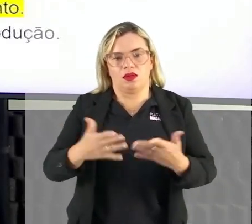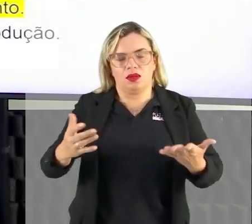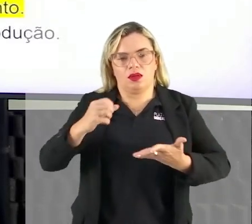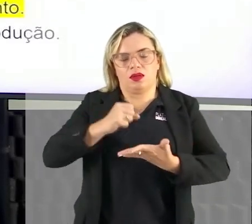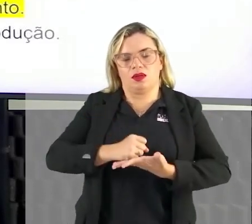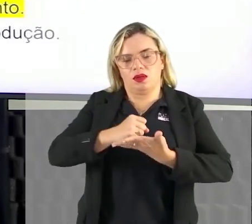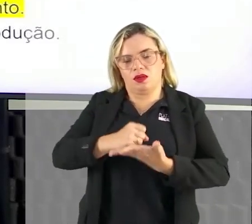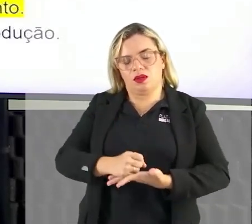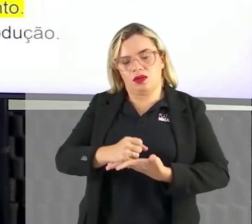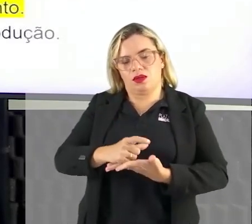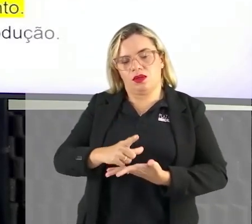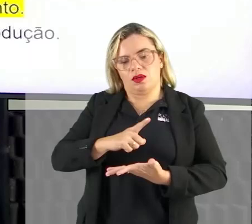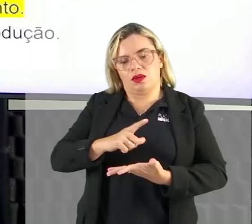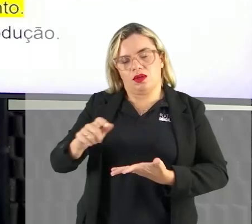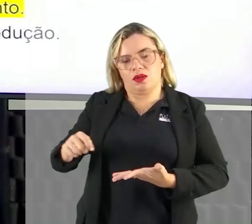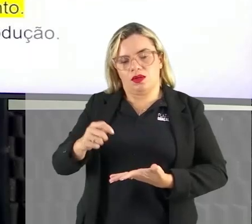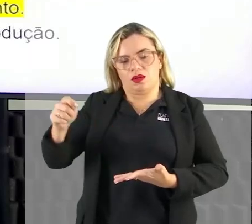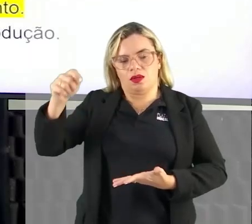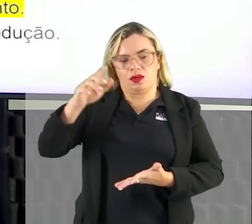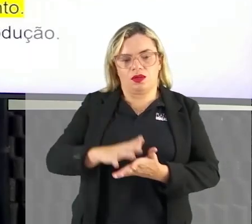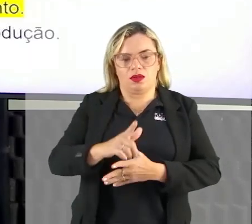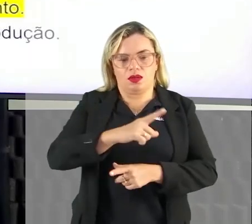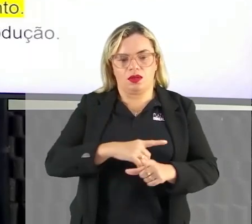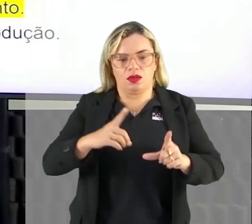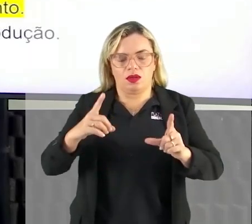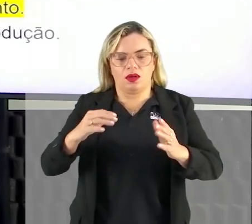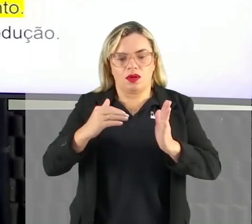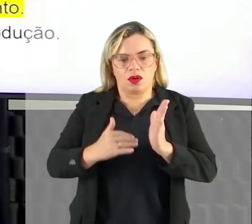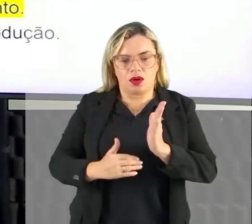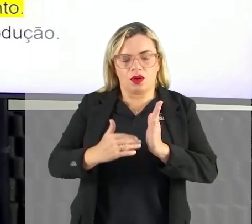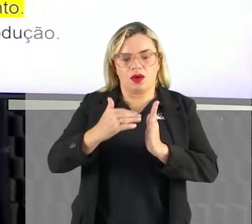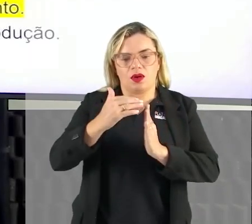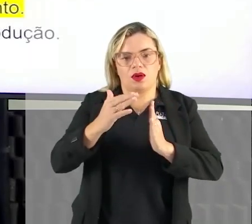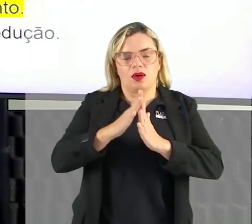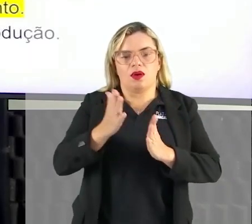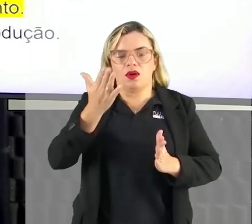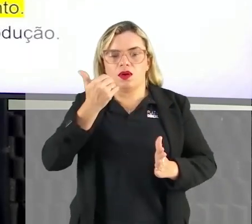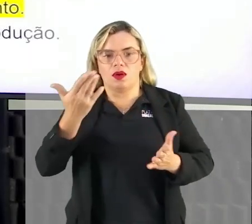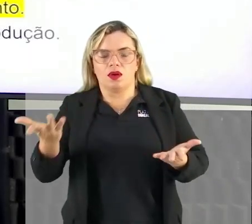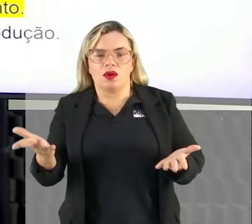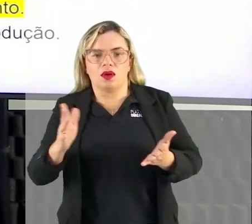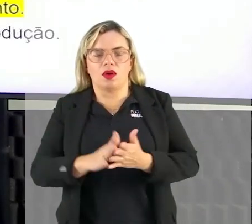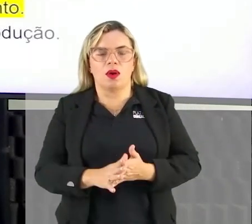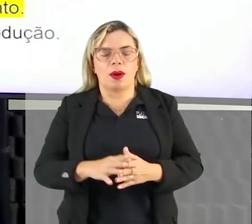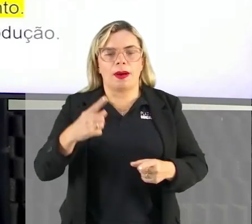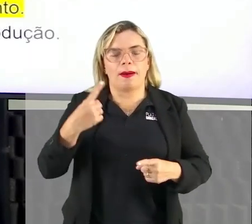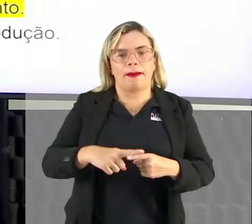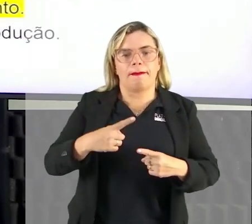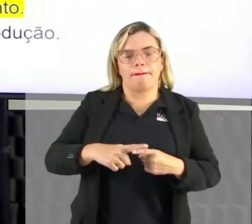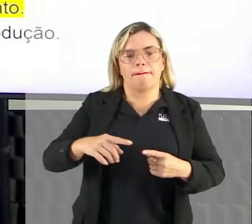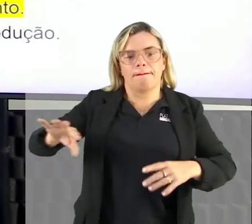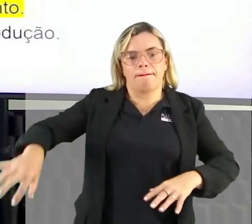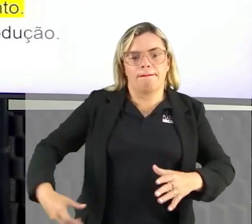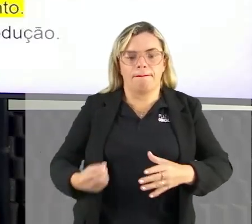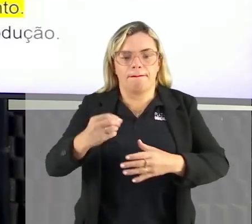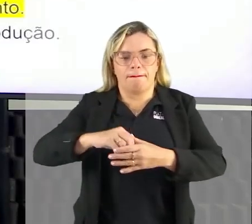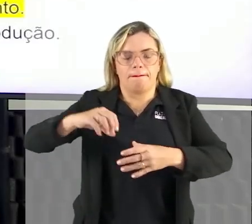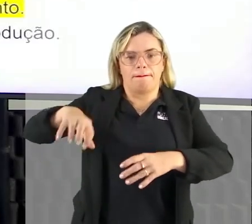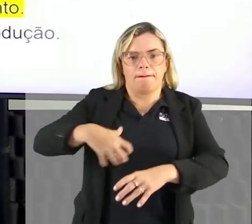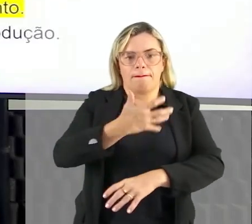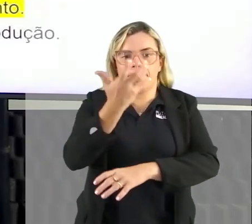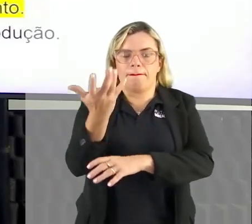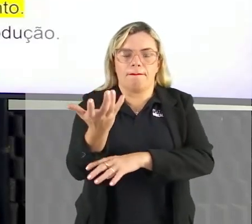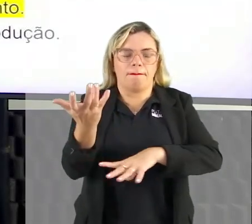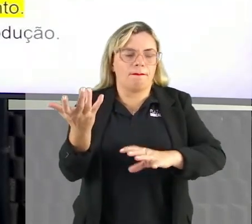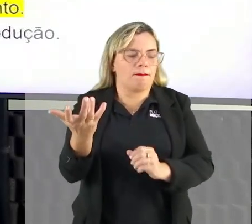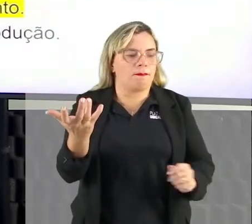da abelha? O aumento de oferta de alimento. A abelha, para que ela visita a planta, né? Para que ela vai lá em cada